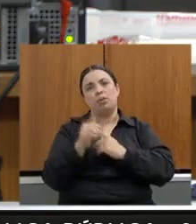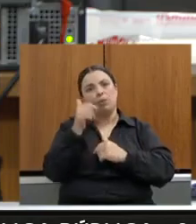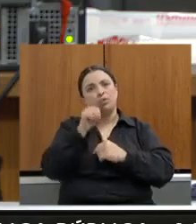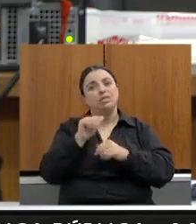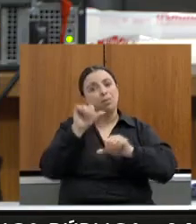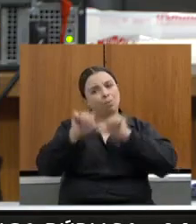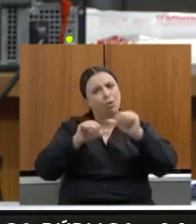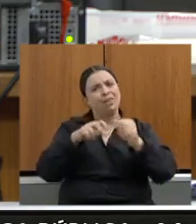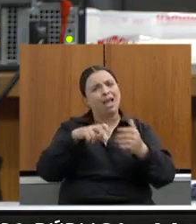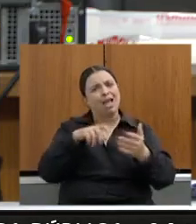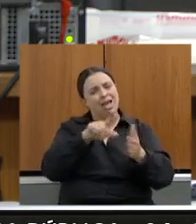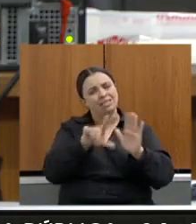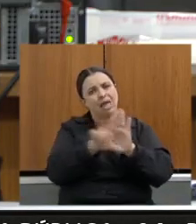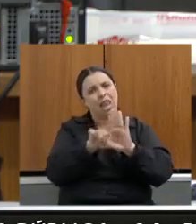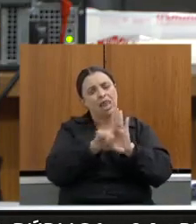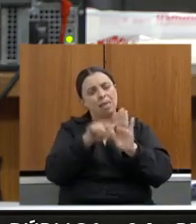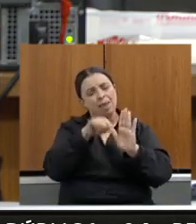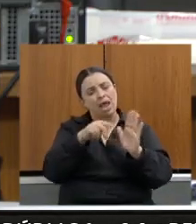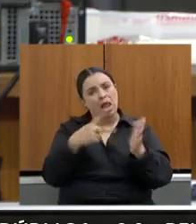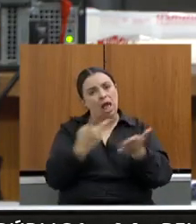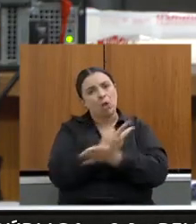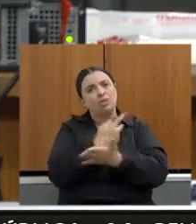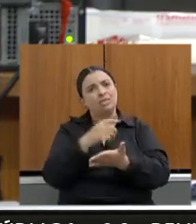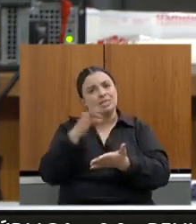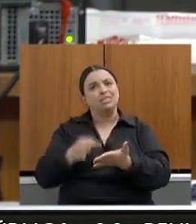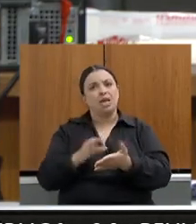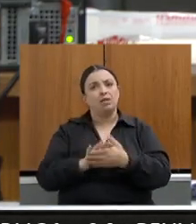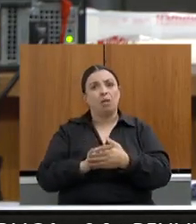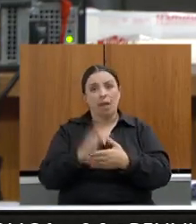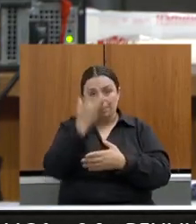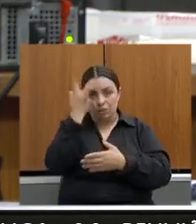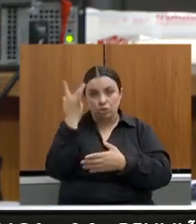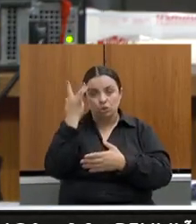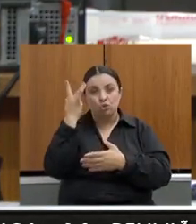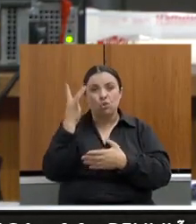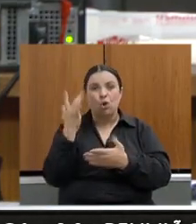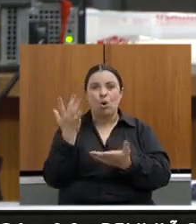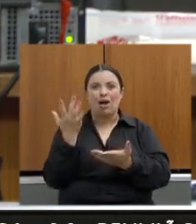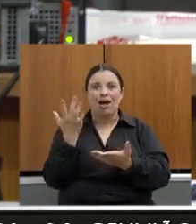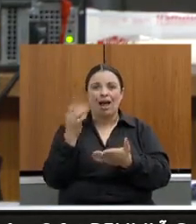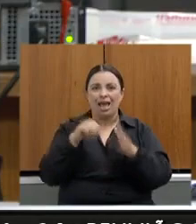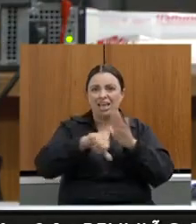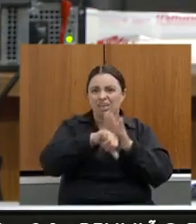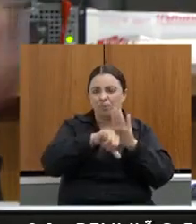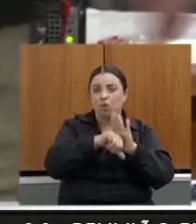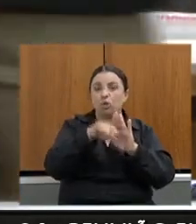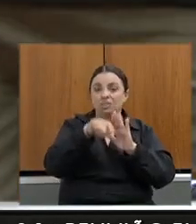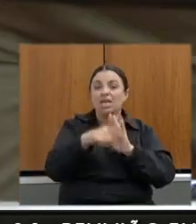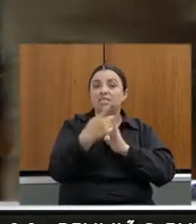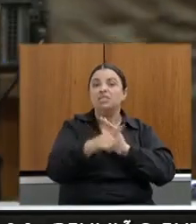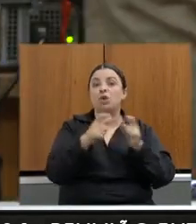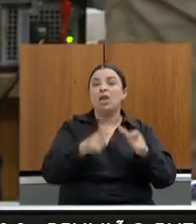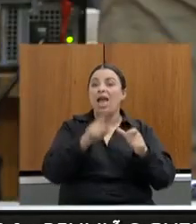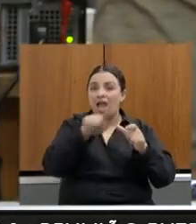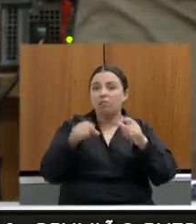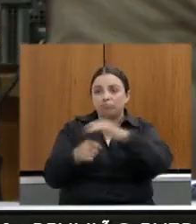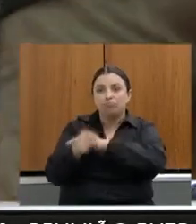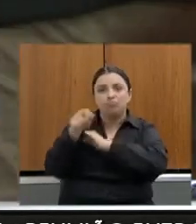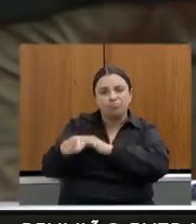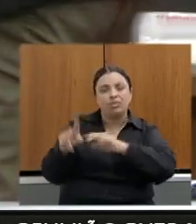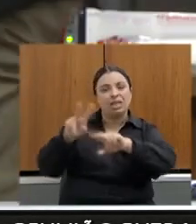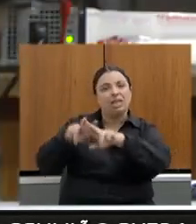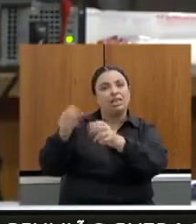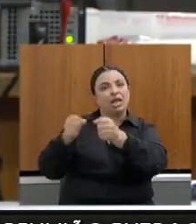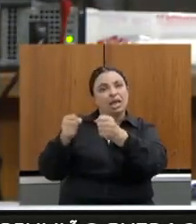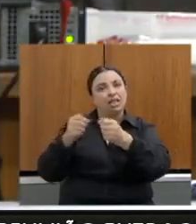né porque é lugar de preso é na cadeia e só assim é servir de exemplo mesmo e eu não sou a favor